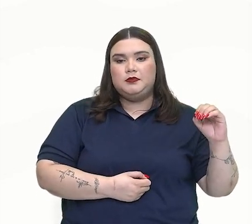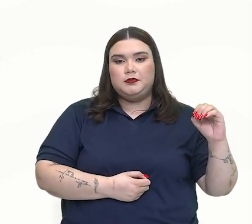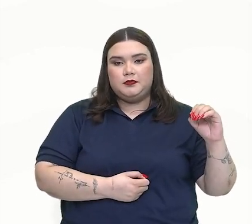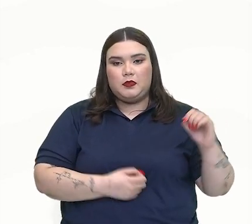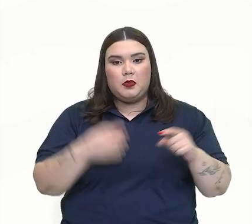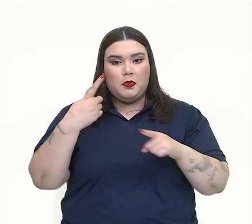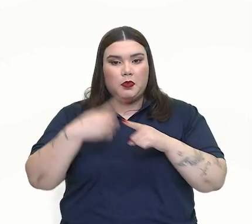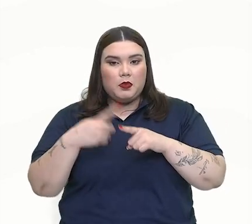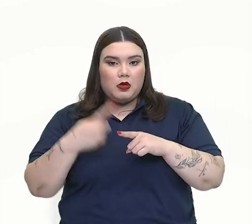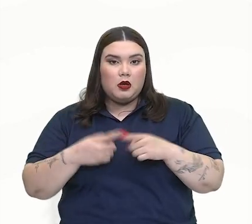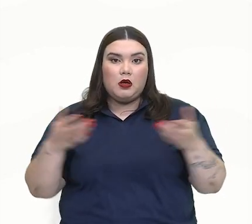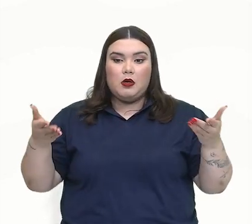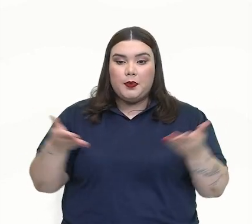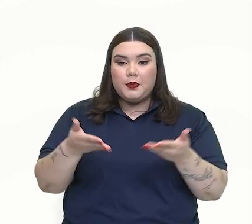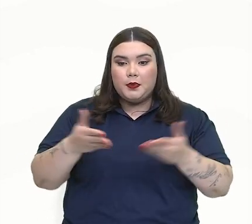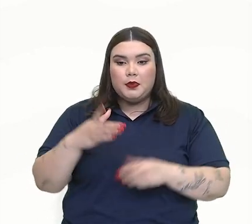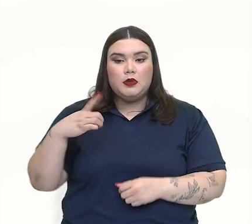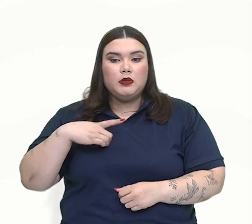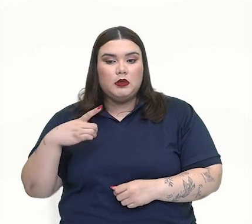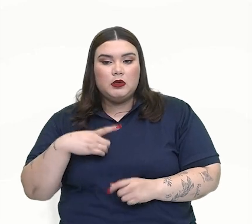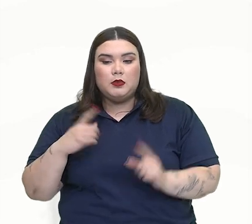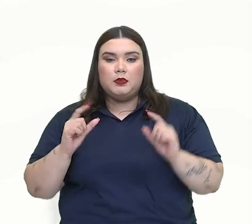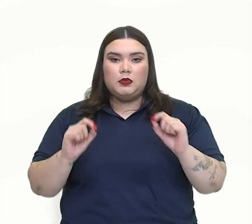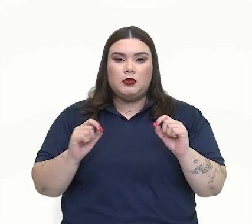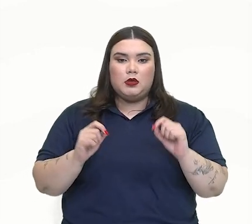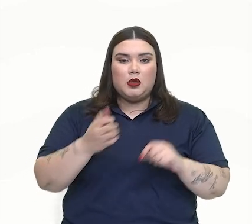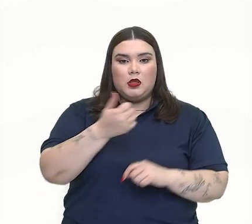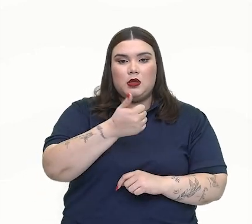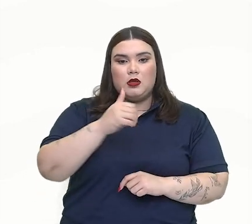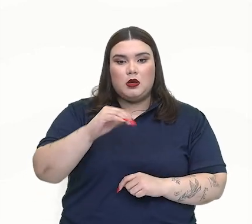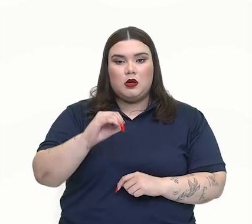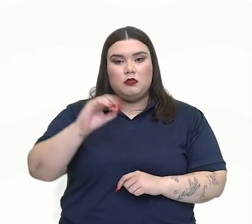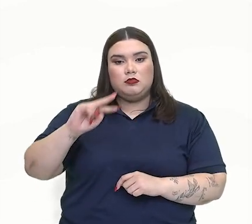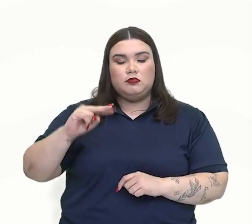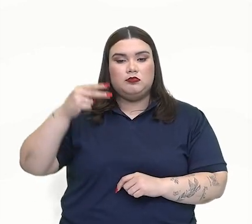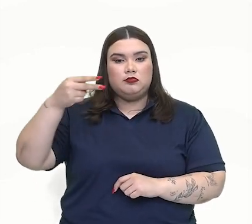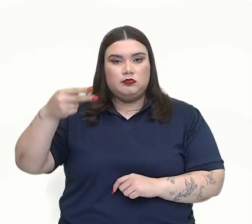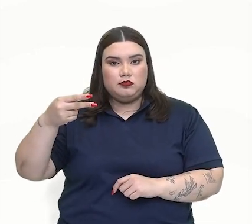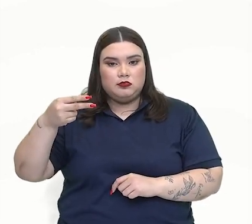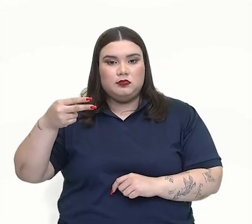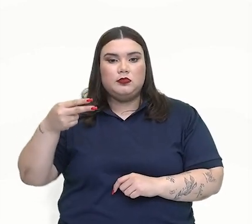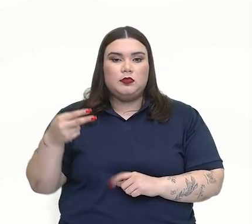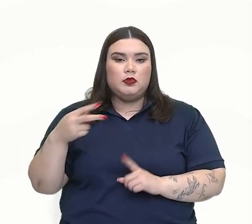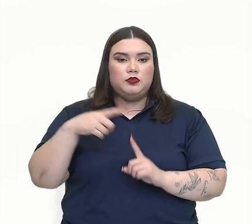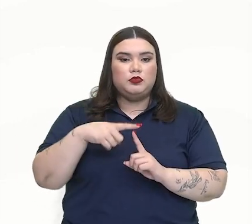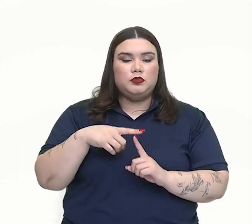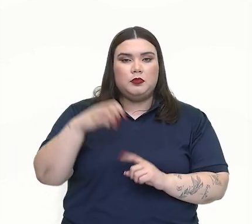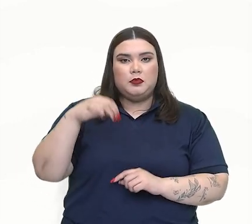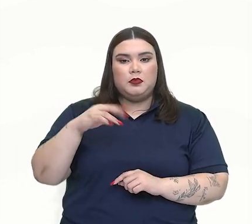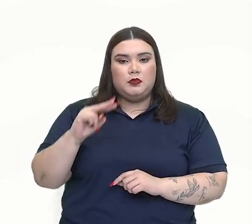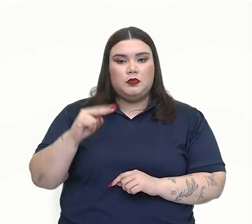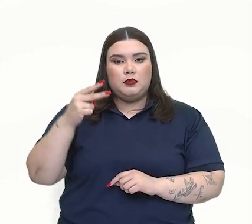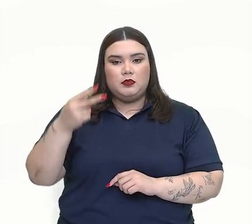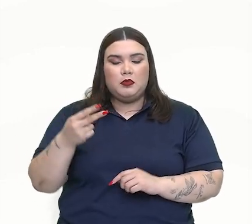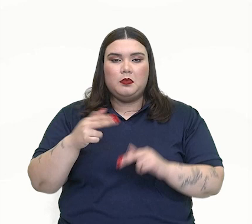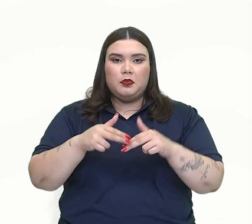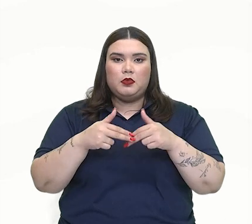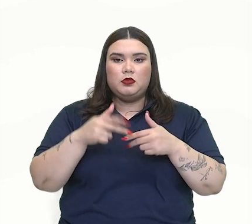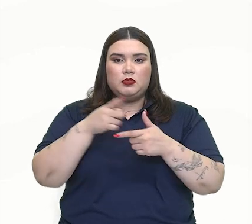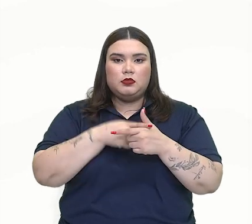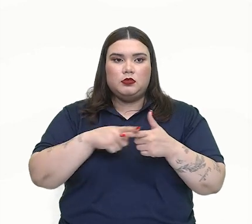Tá certo? Olha esse exemplo aqui. Um agricultor possui uma fazenda com 12, olha